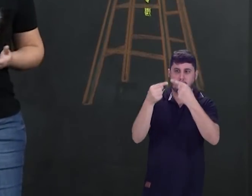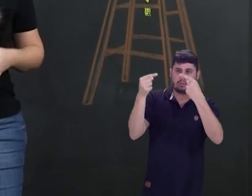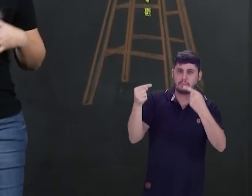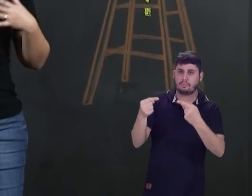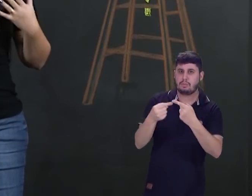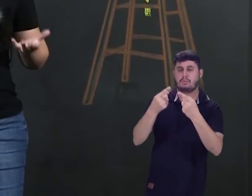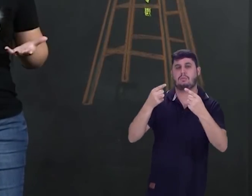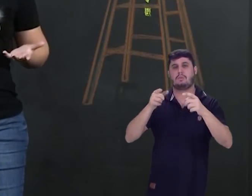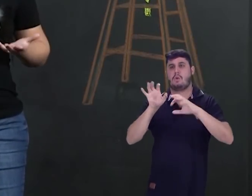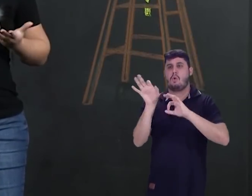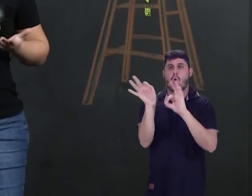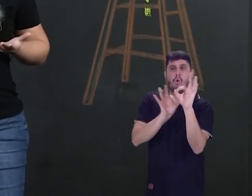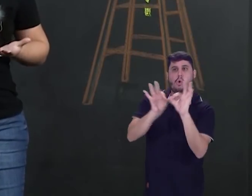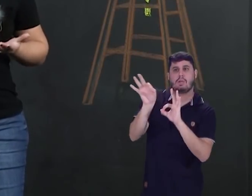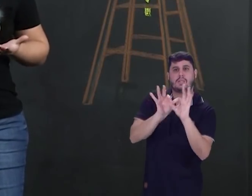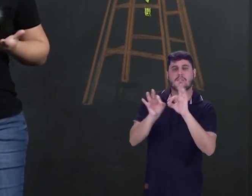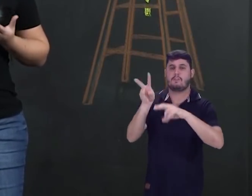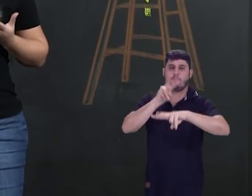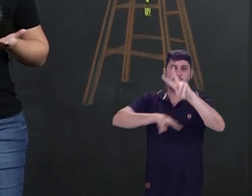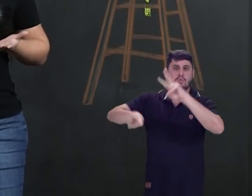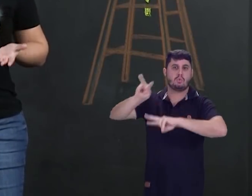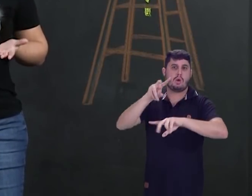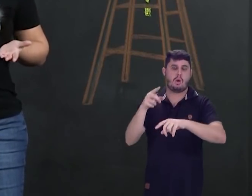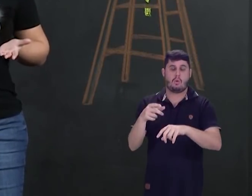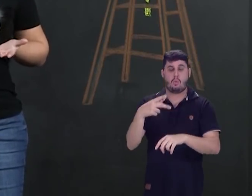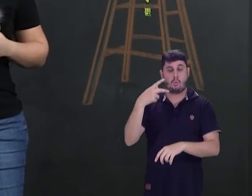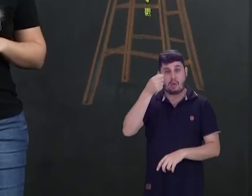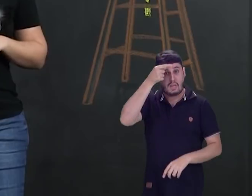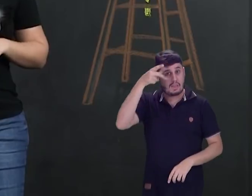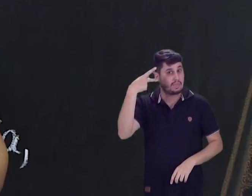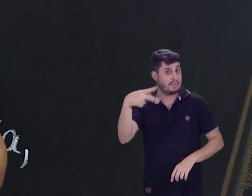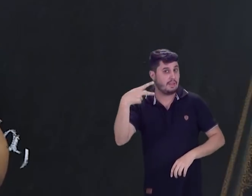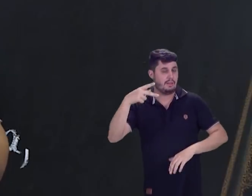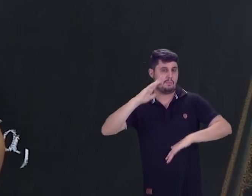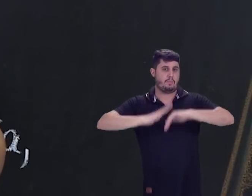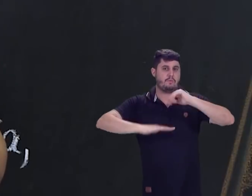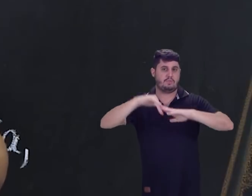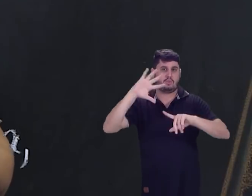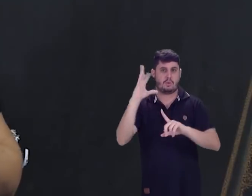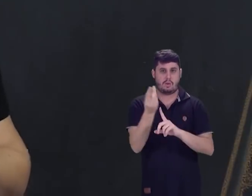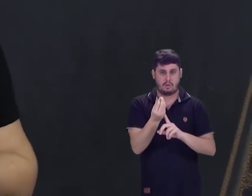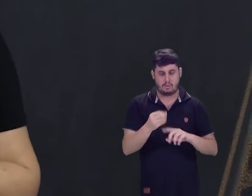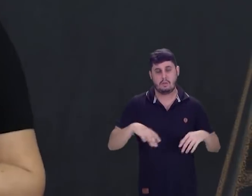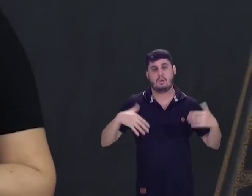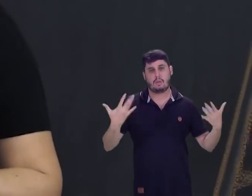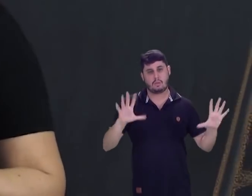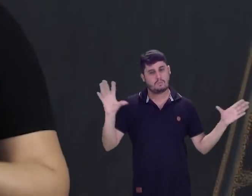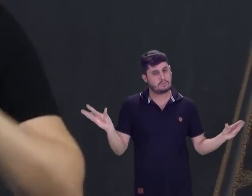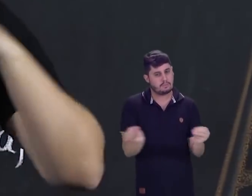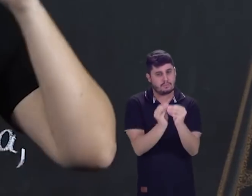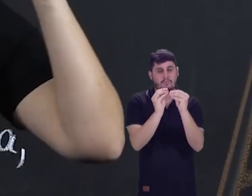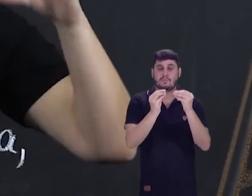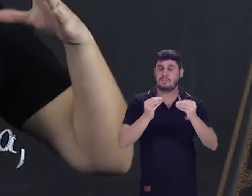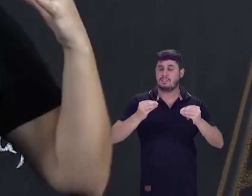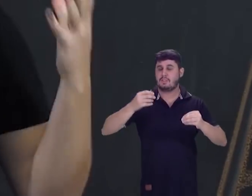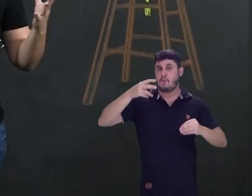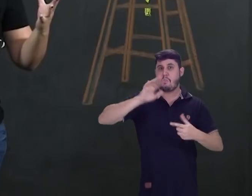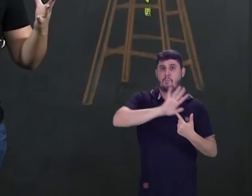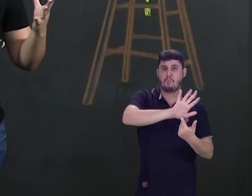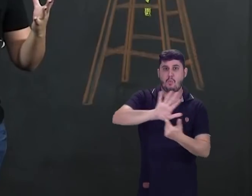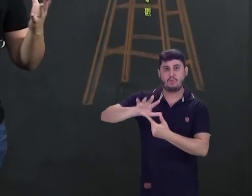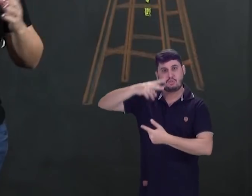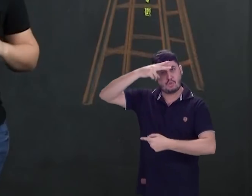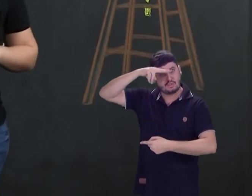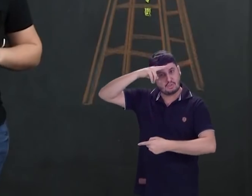disposição dessas formas e como o artista abstrato compôs sua imagem. Então é isso, gente. Fizemos aqui um panorama